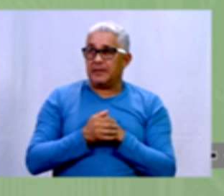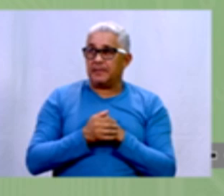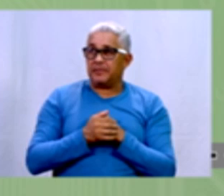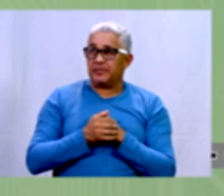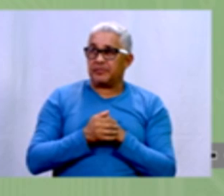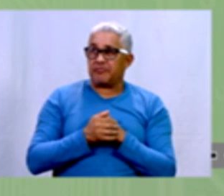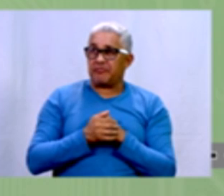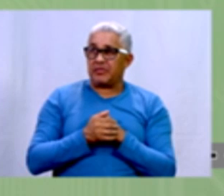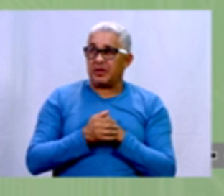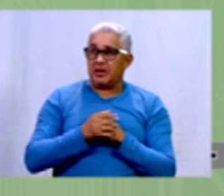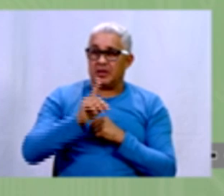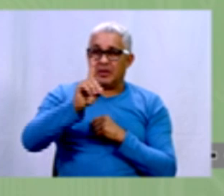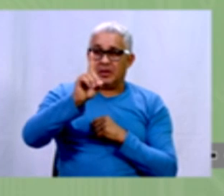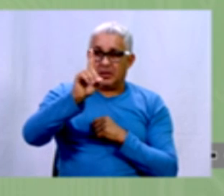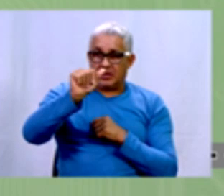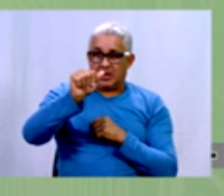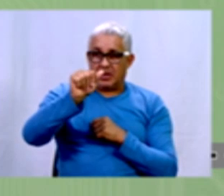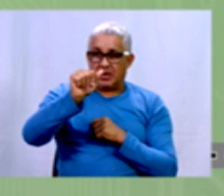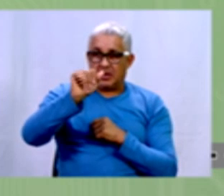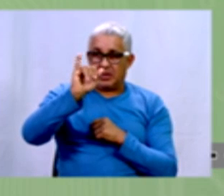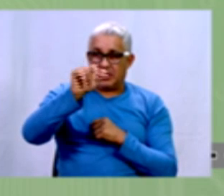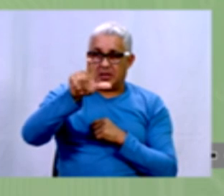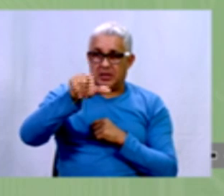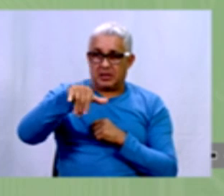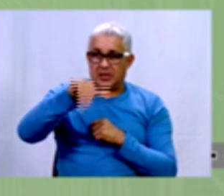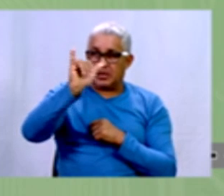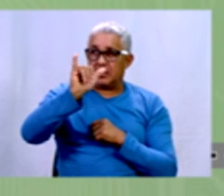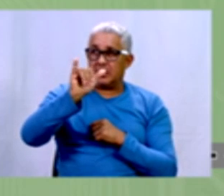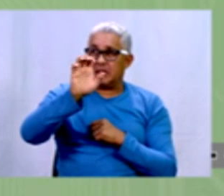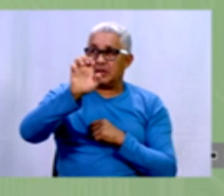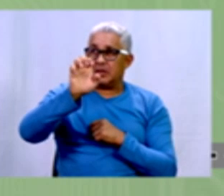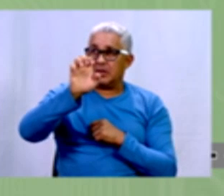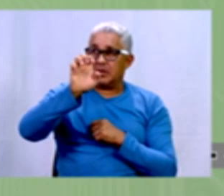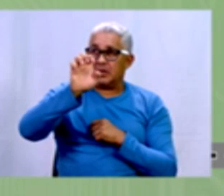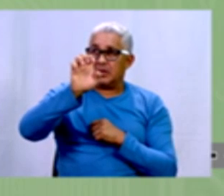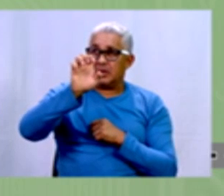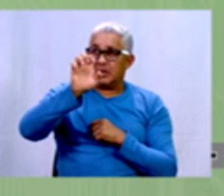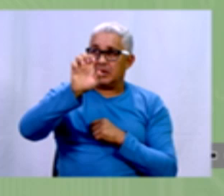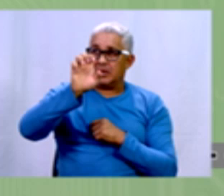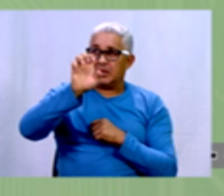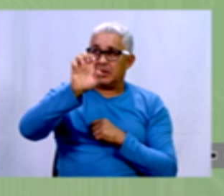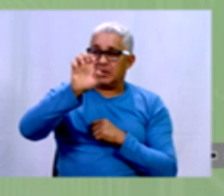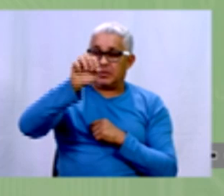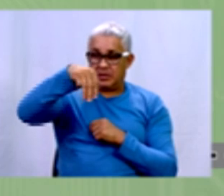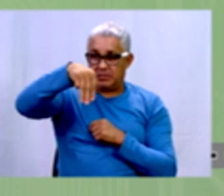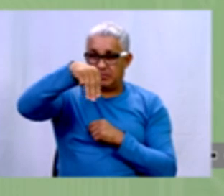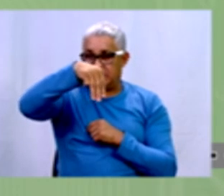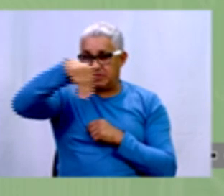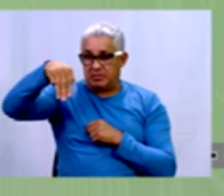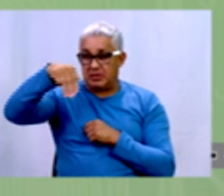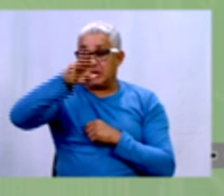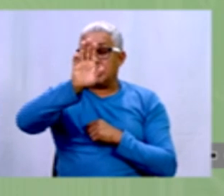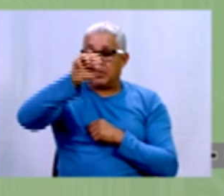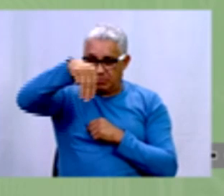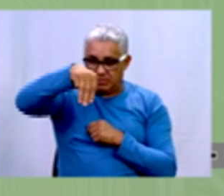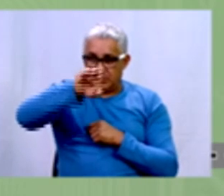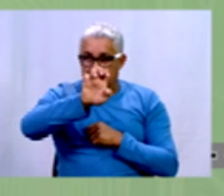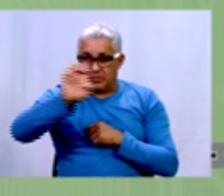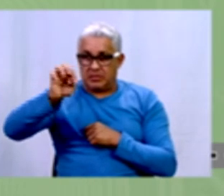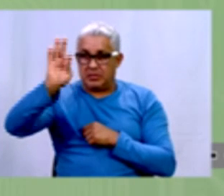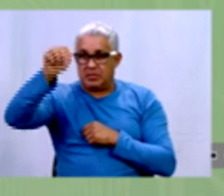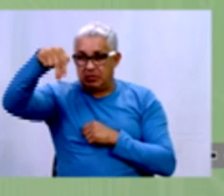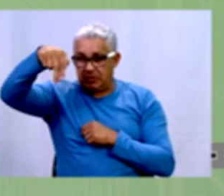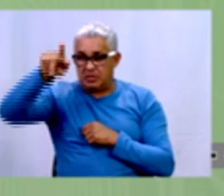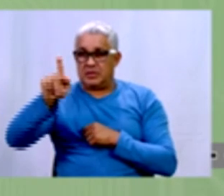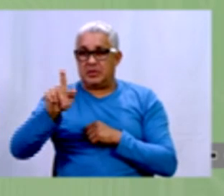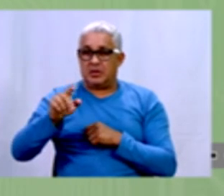Meeting, tá? Chamado dia de reunião. Então, de 24 em 24 horas, todo dia